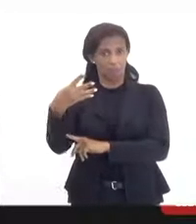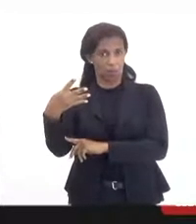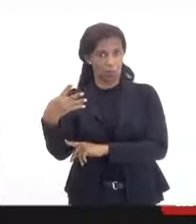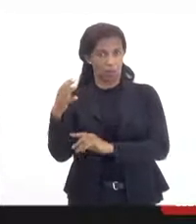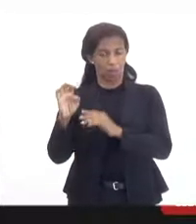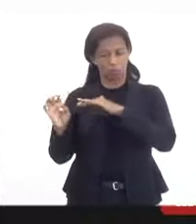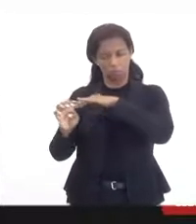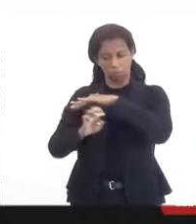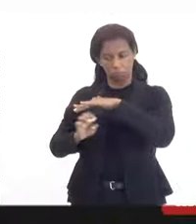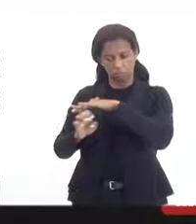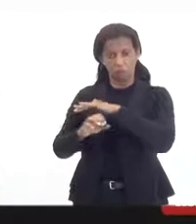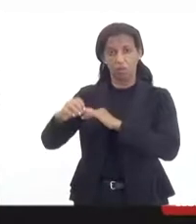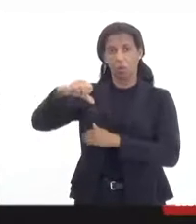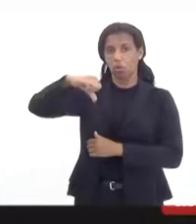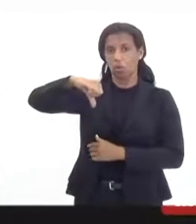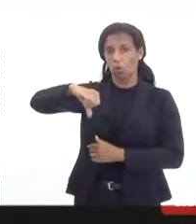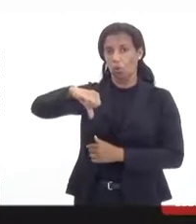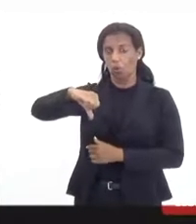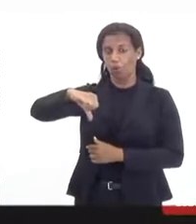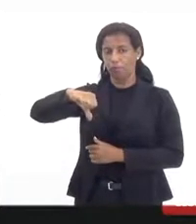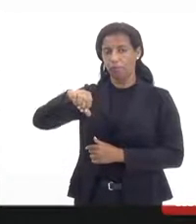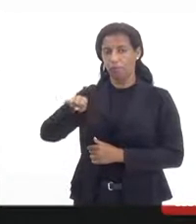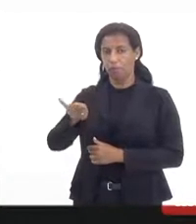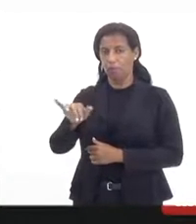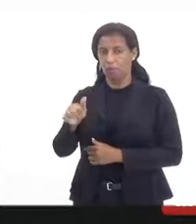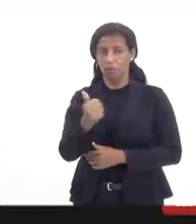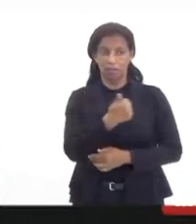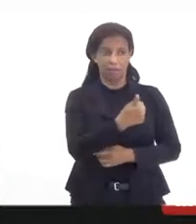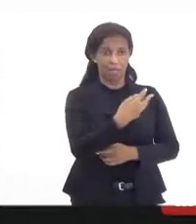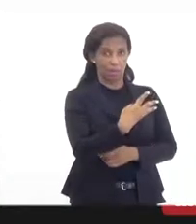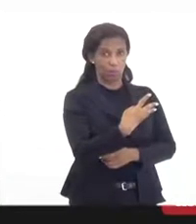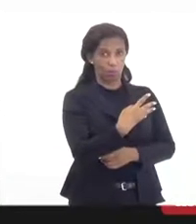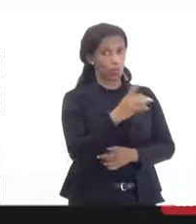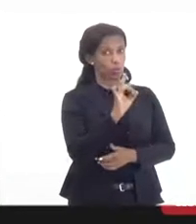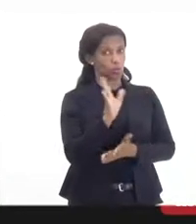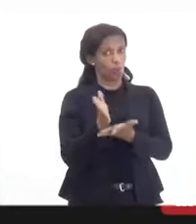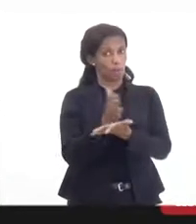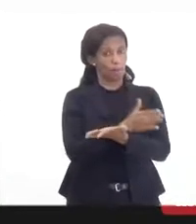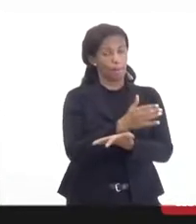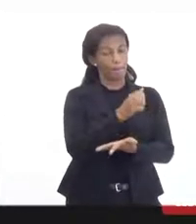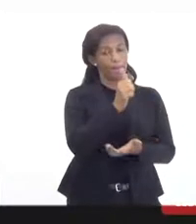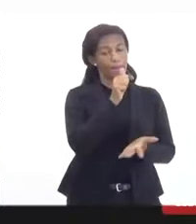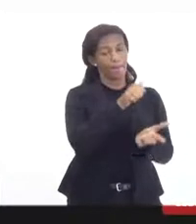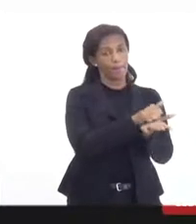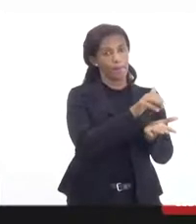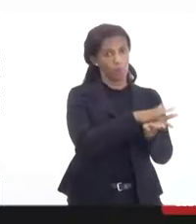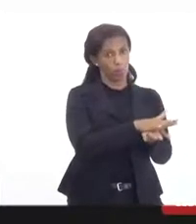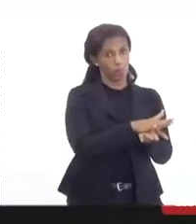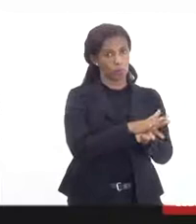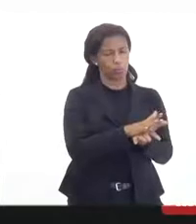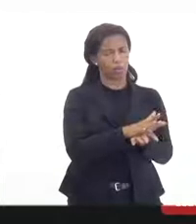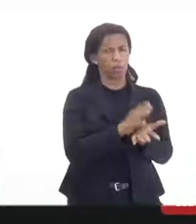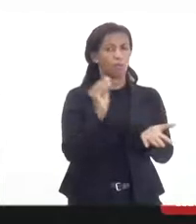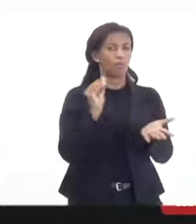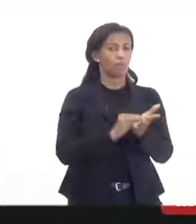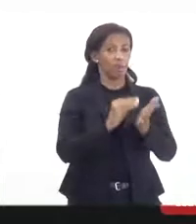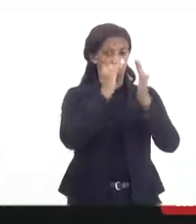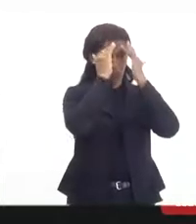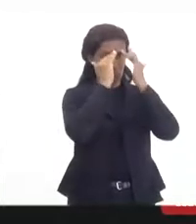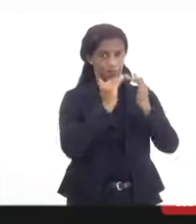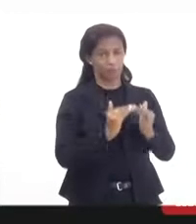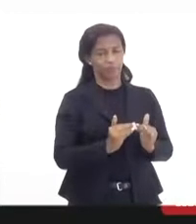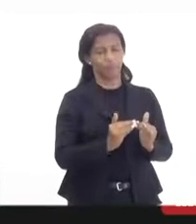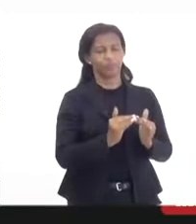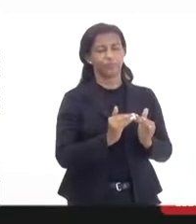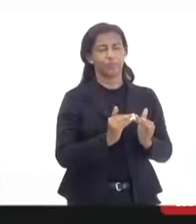totalizando 9 bilhões e 70, e 14 cobram apenas a multa, ou seja, normalmente em razão de descumprimento, autos de